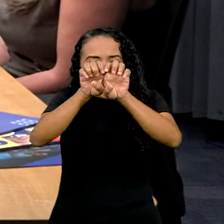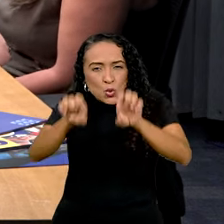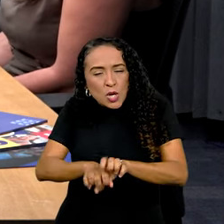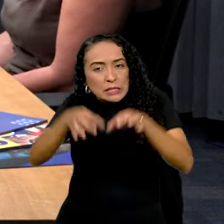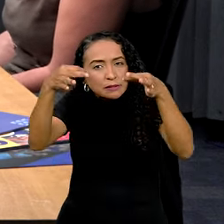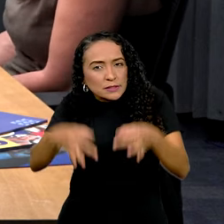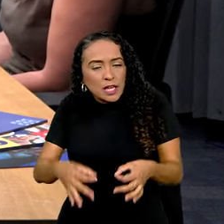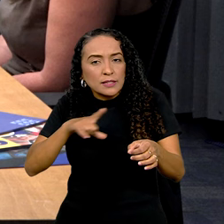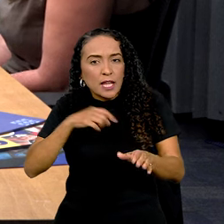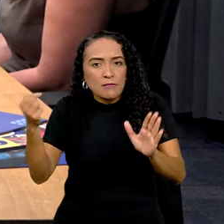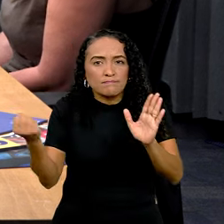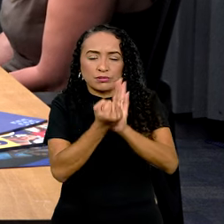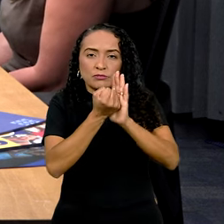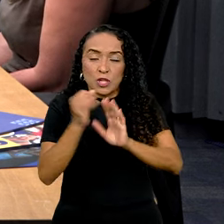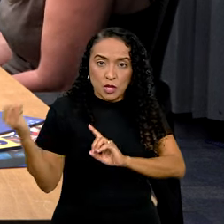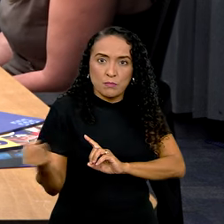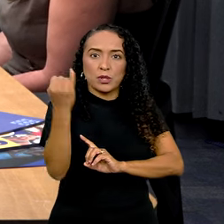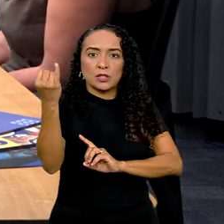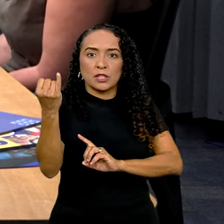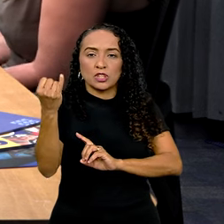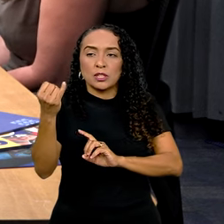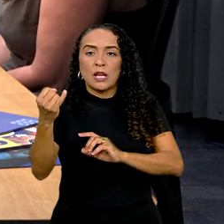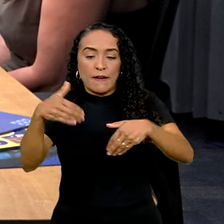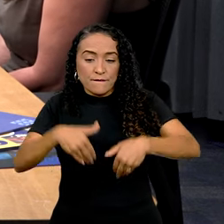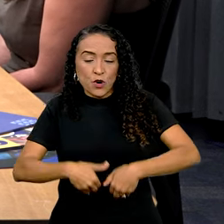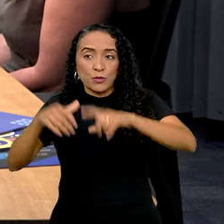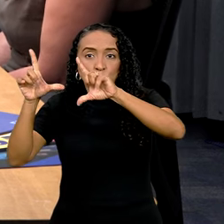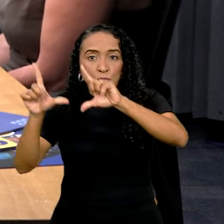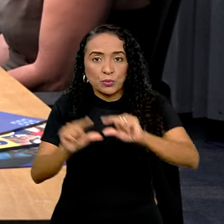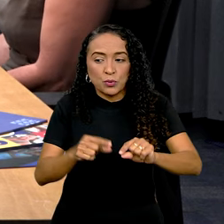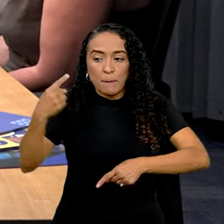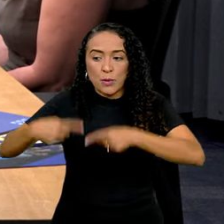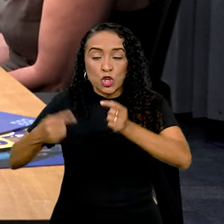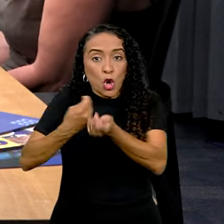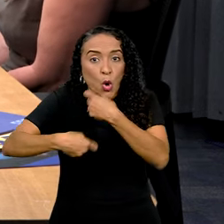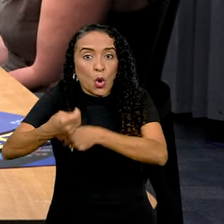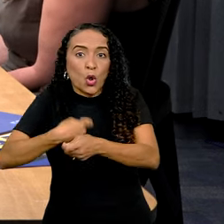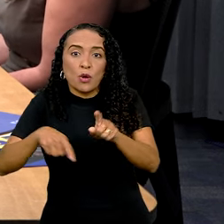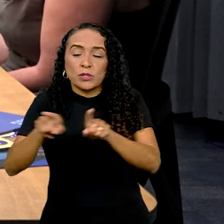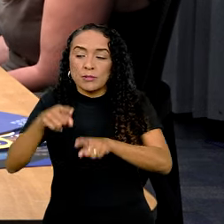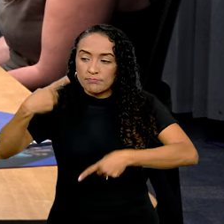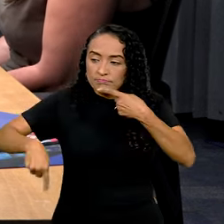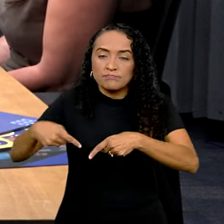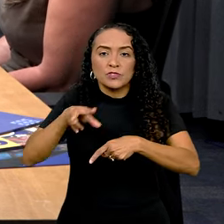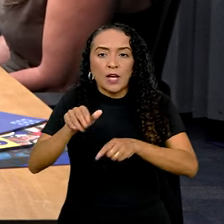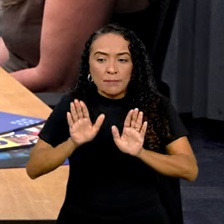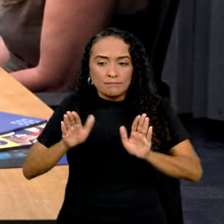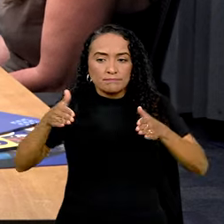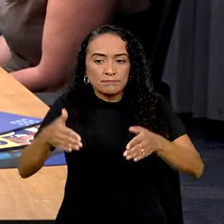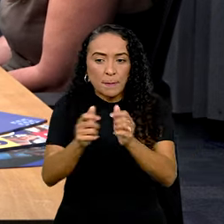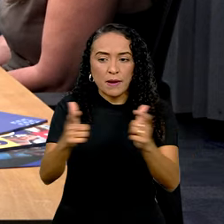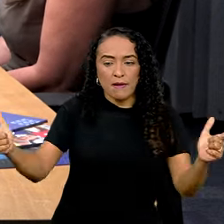estruturantes a gente tem um impacto muito importante para a redução da Fome de políticas econômicas né de políticas que vão na